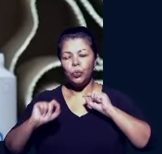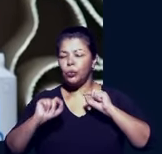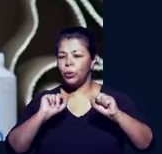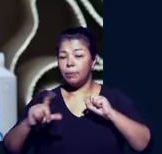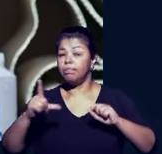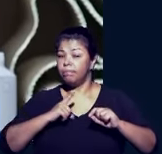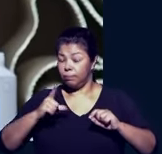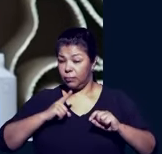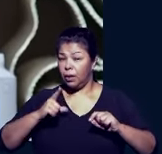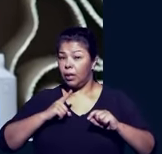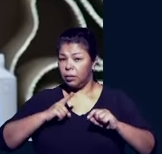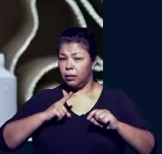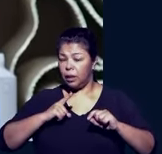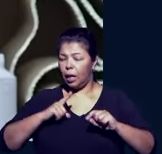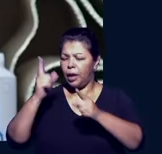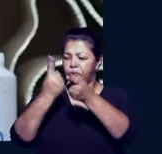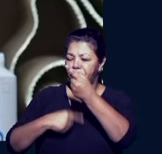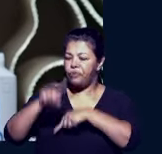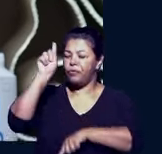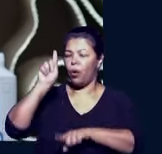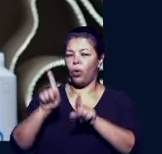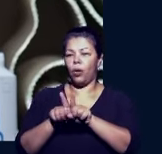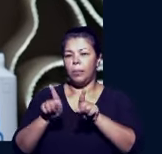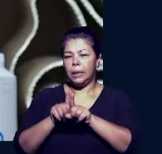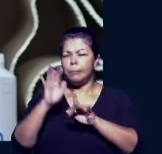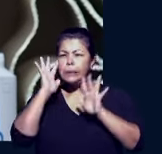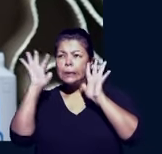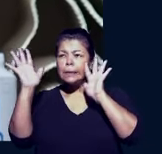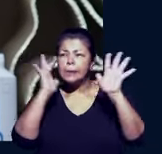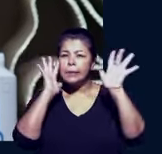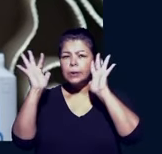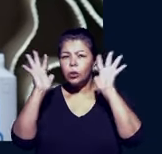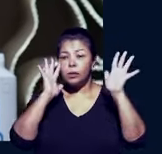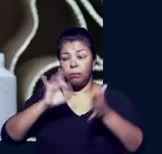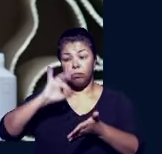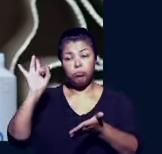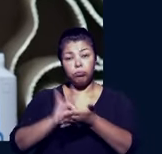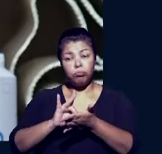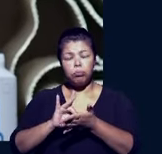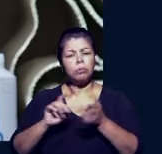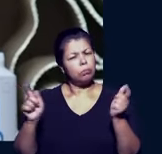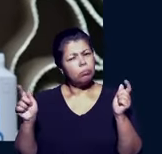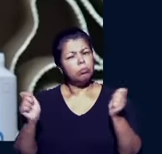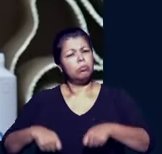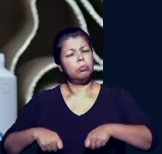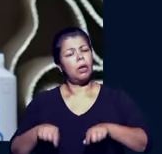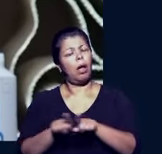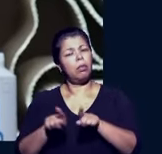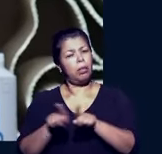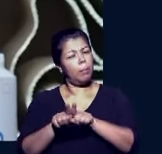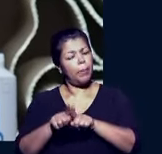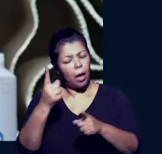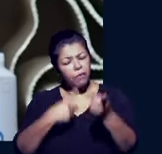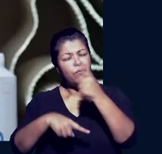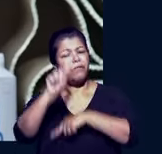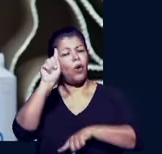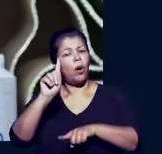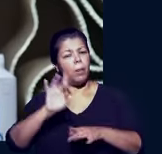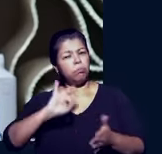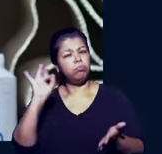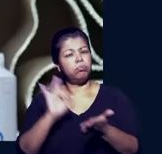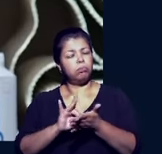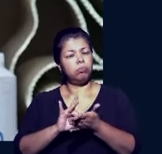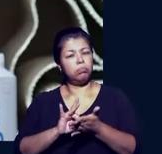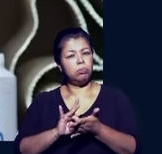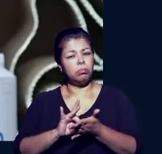a reforma Sonhada a reforma ideal e a reforma possível o pensamento